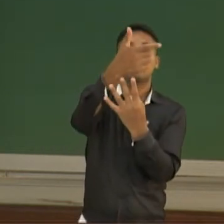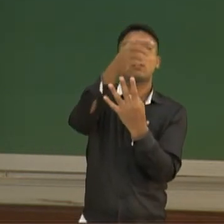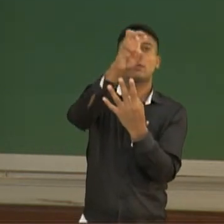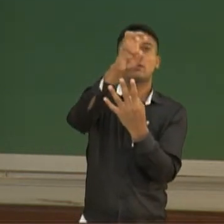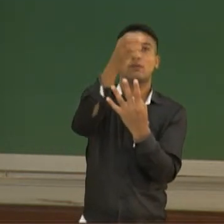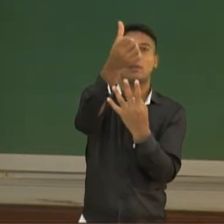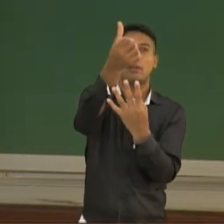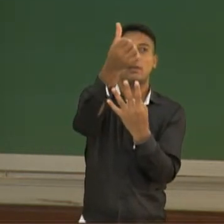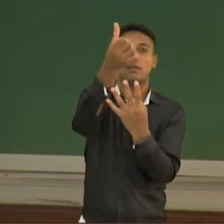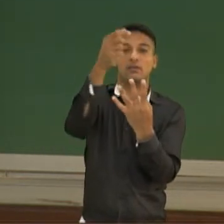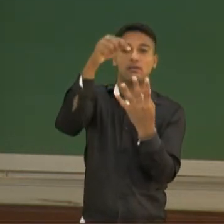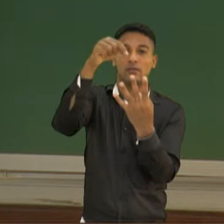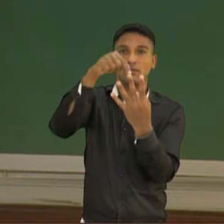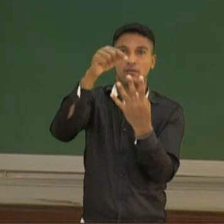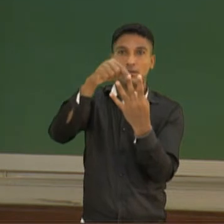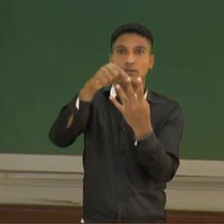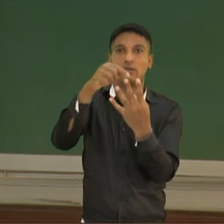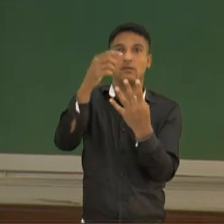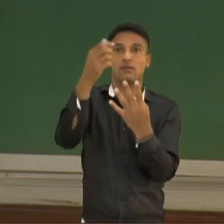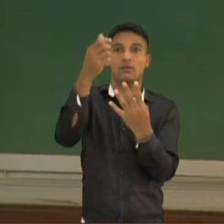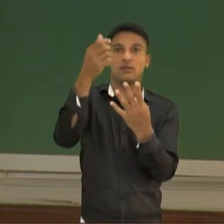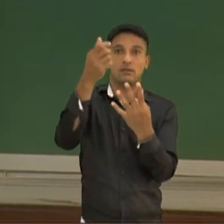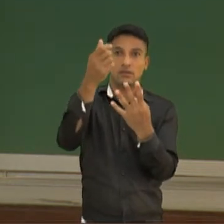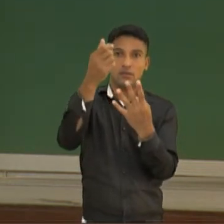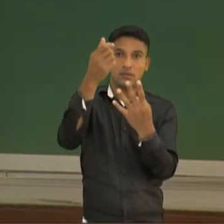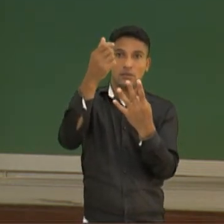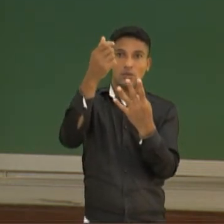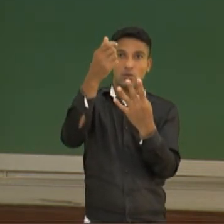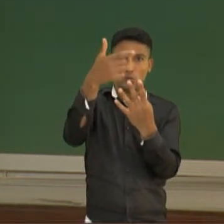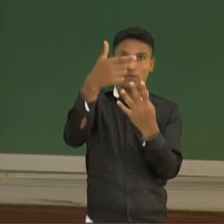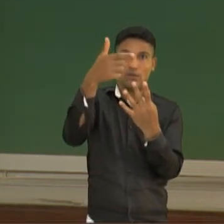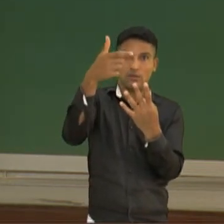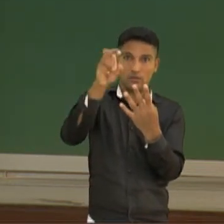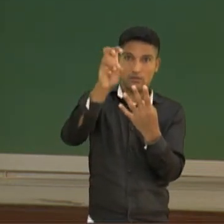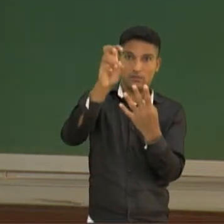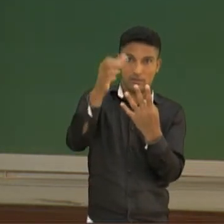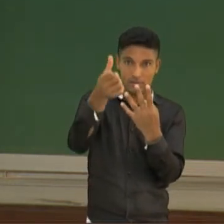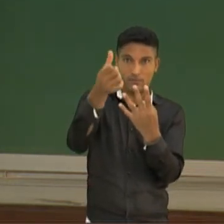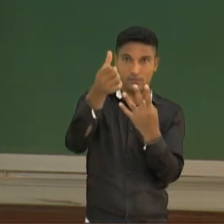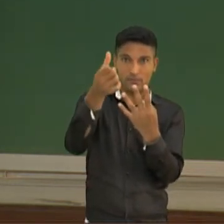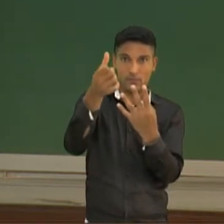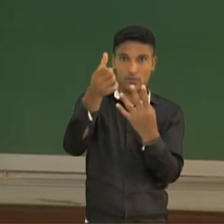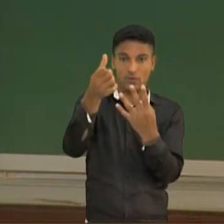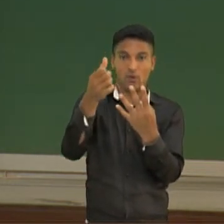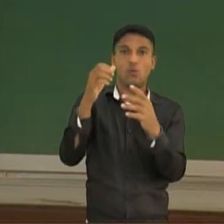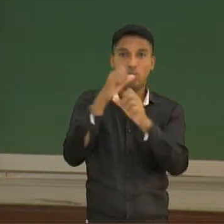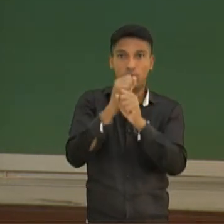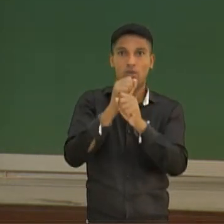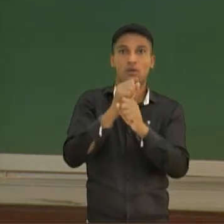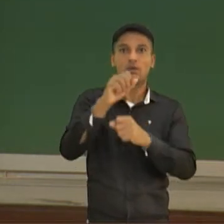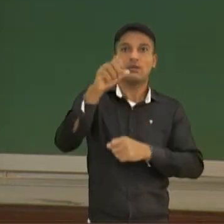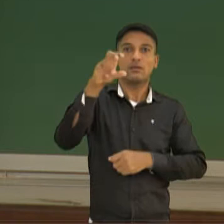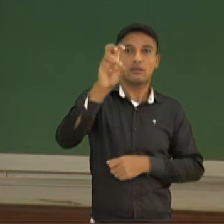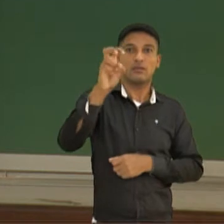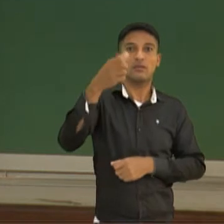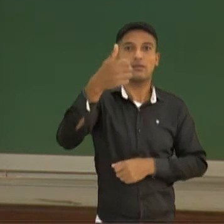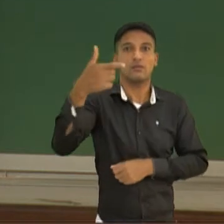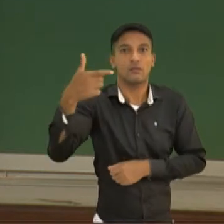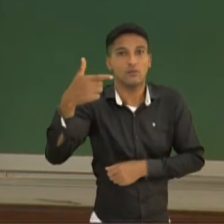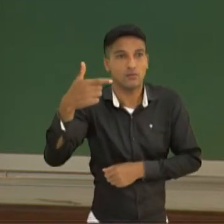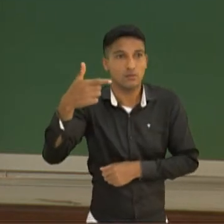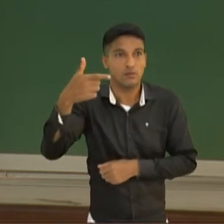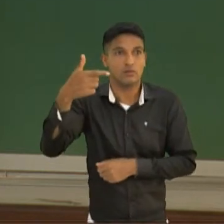eu não vou ter os 428 que eu quero? Vou. 256 mais 256, 512. Olha lá. 6 mais